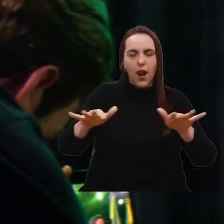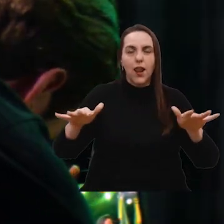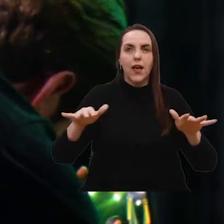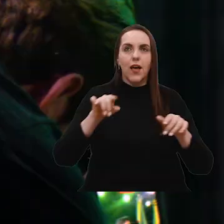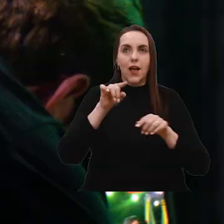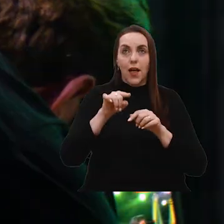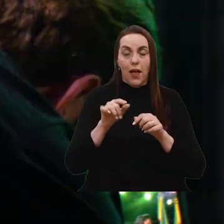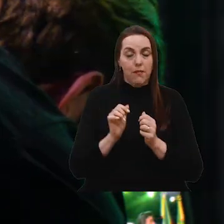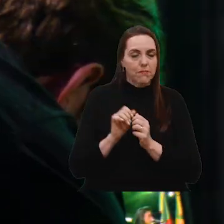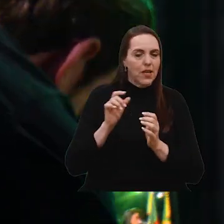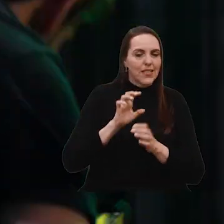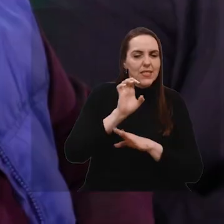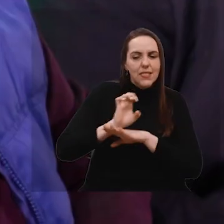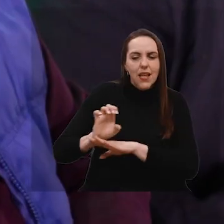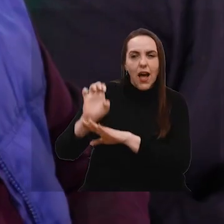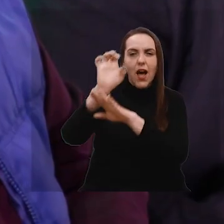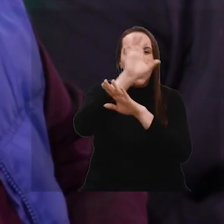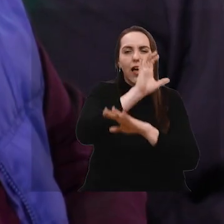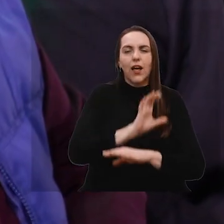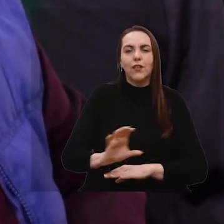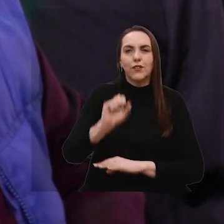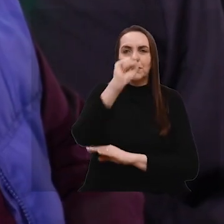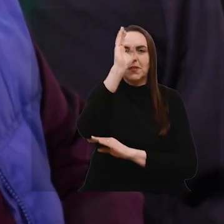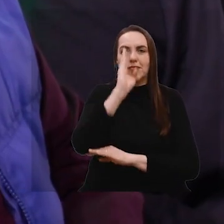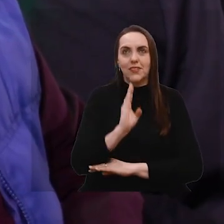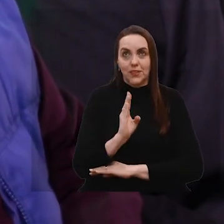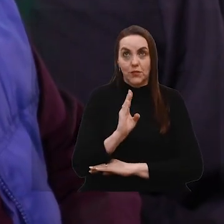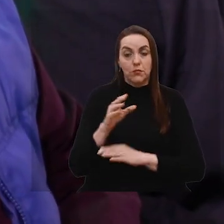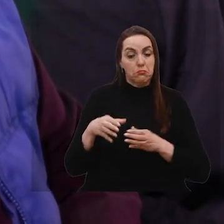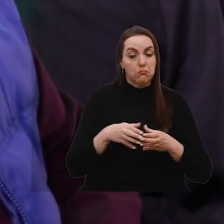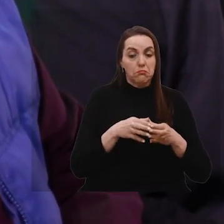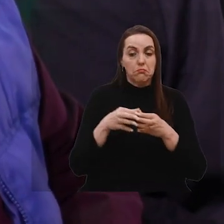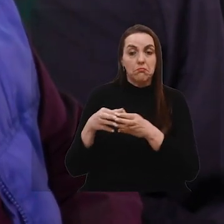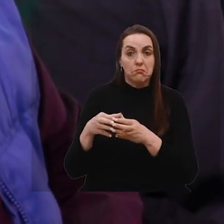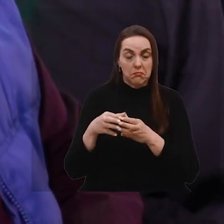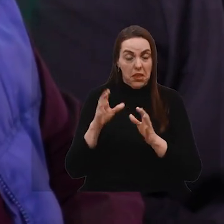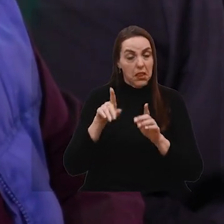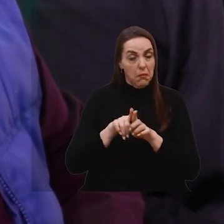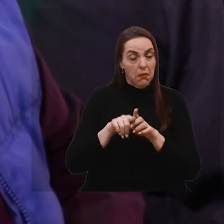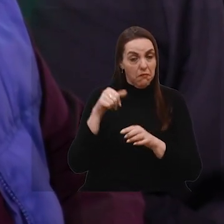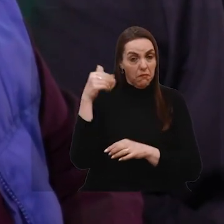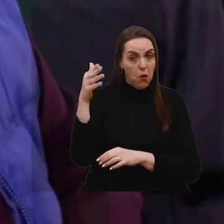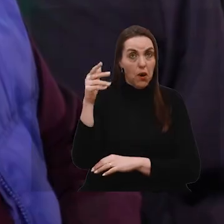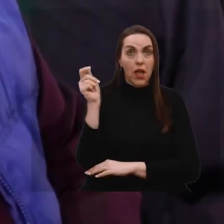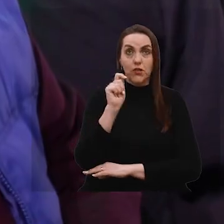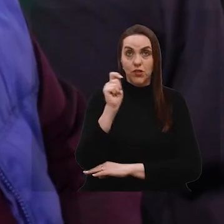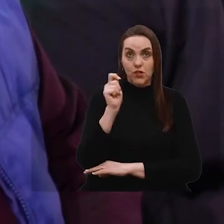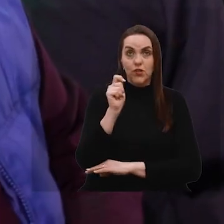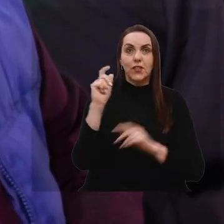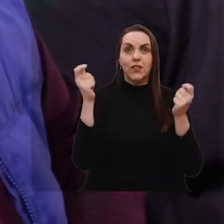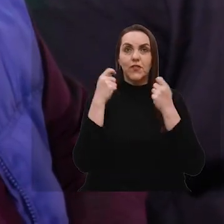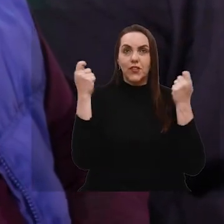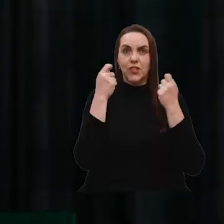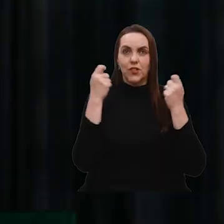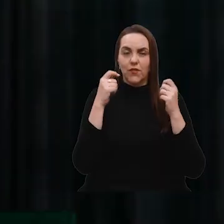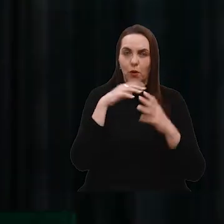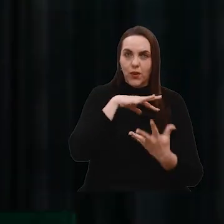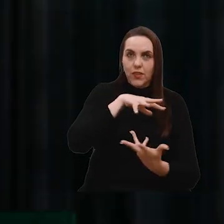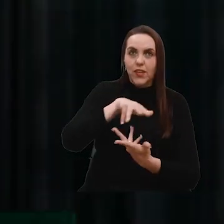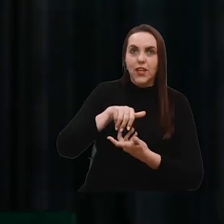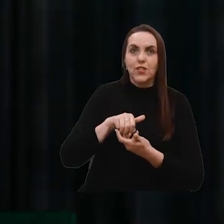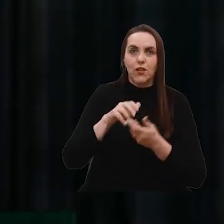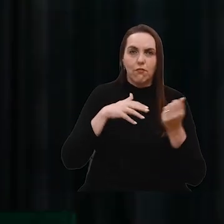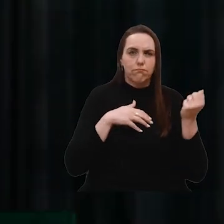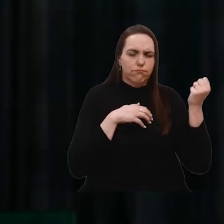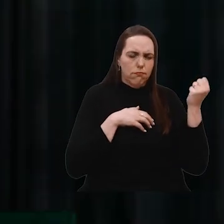do chamamé, levando um toque mágico para outros estados do Brasil e em turnês internacionais pela Argentina, com destaque para o